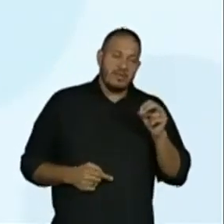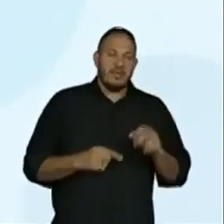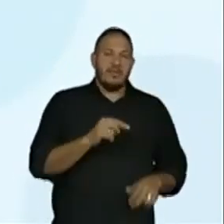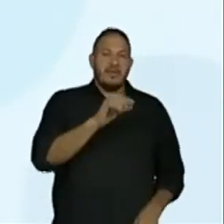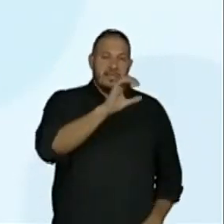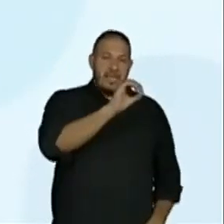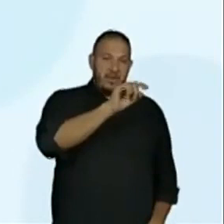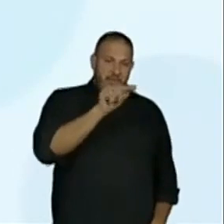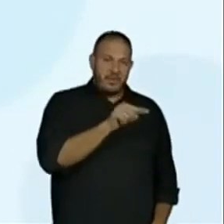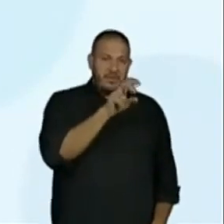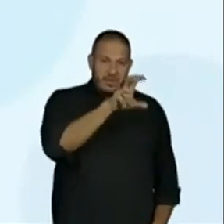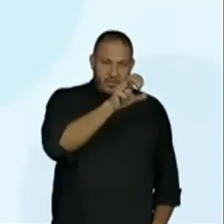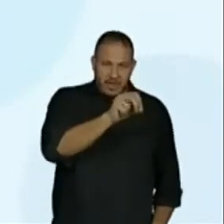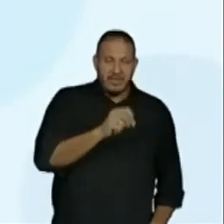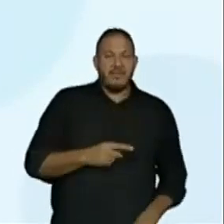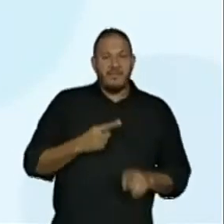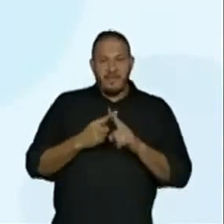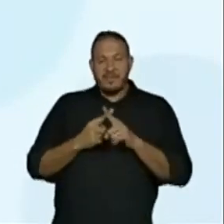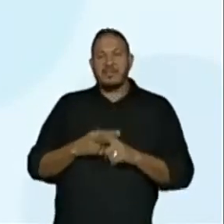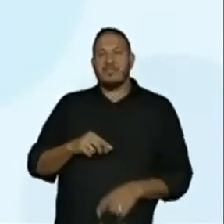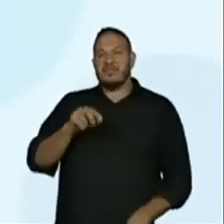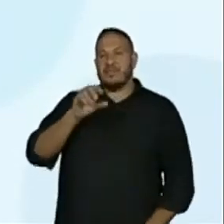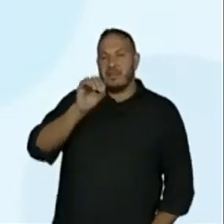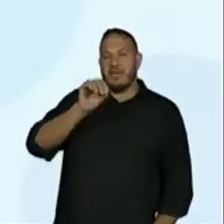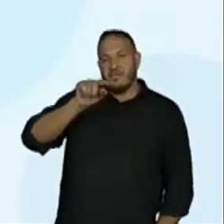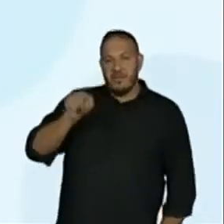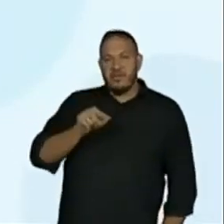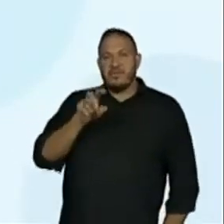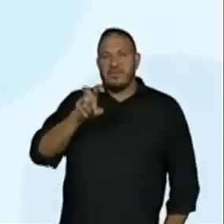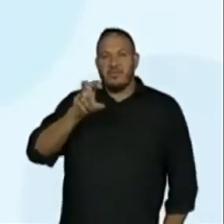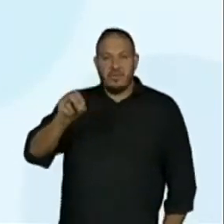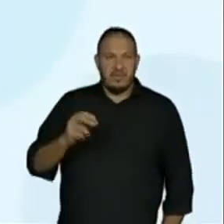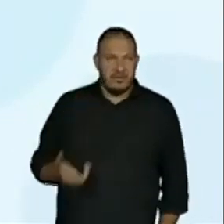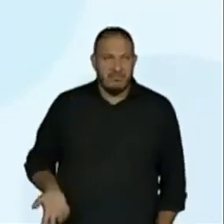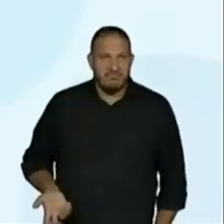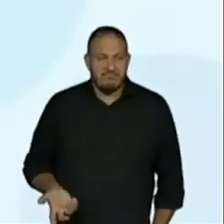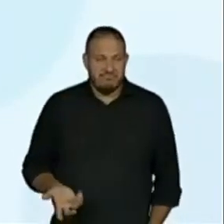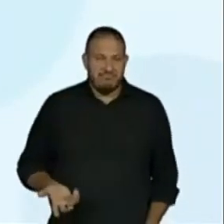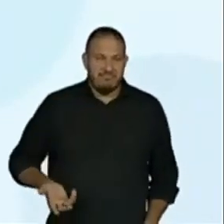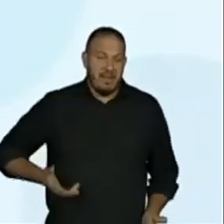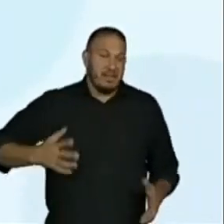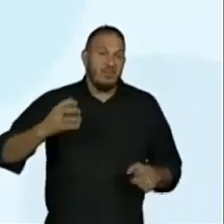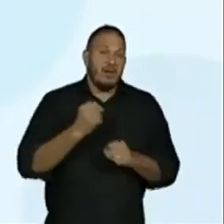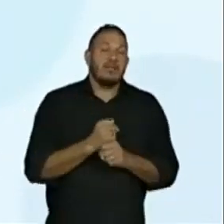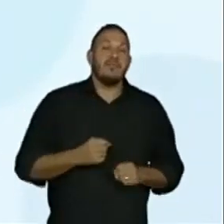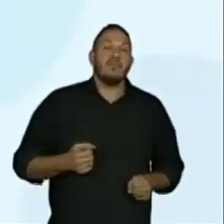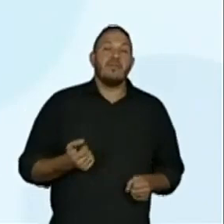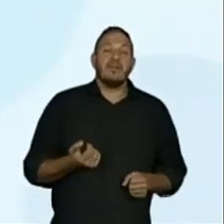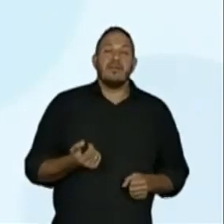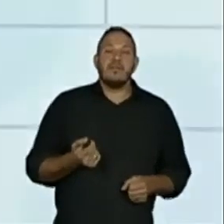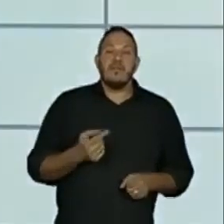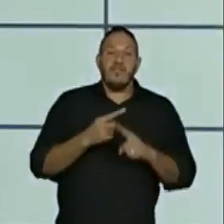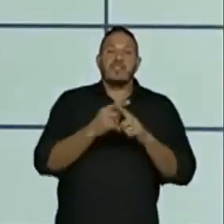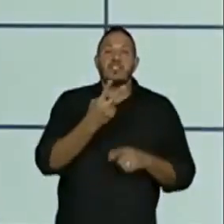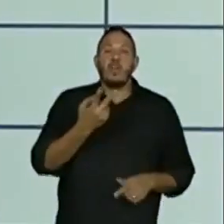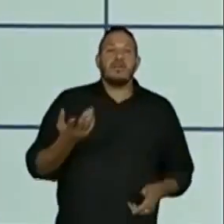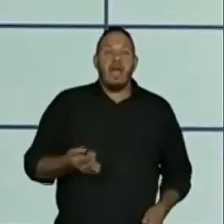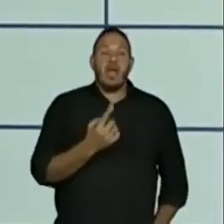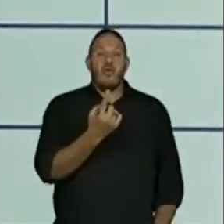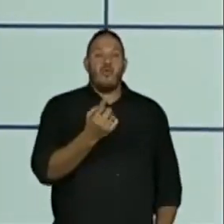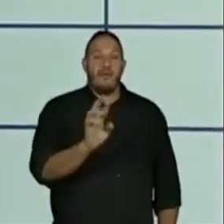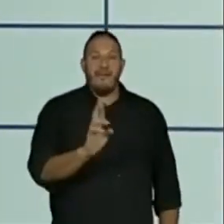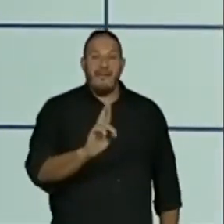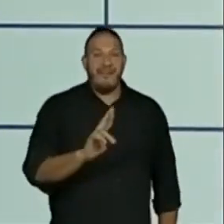R$ 1. Então, eu vou colocar aqui 0,0. O meu R$ 1 inteiro vai para o lado